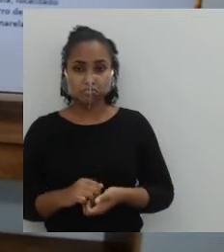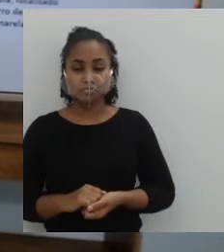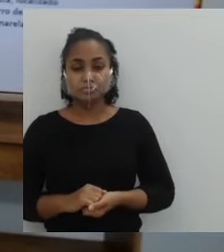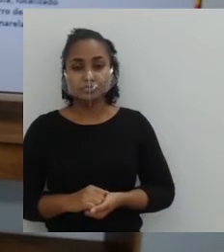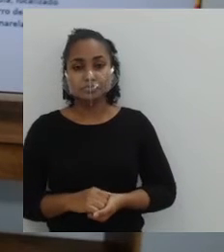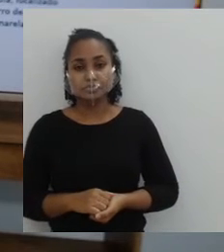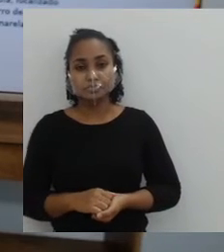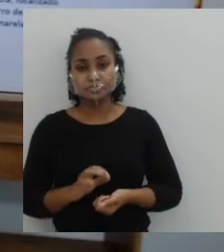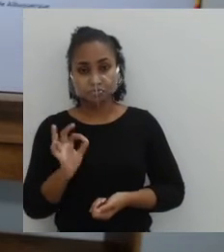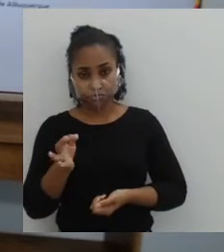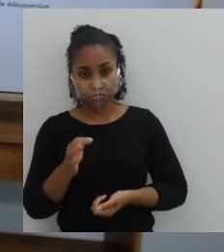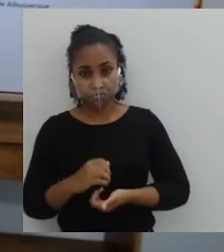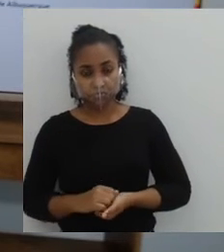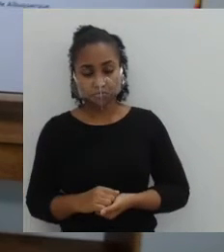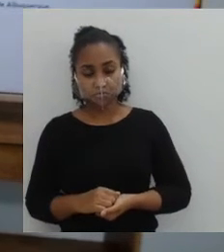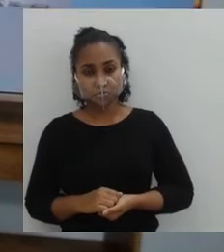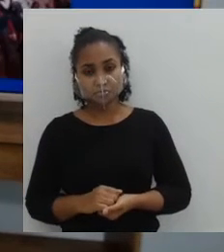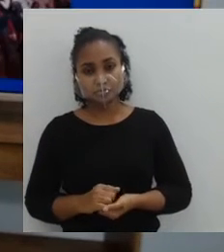certo?